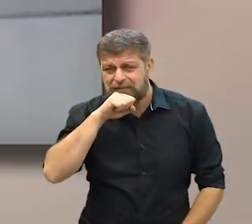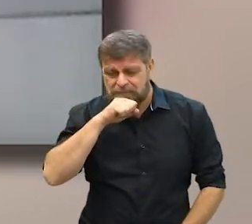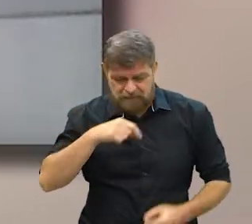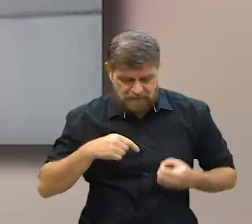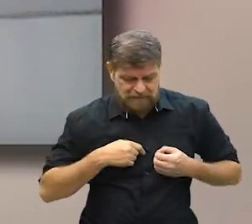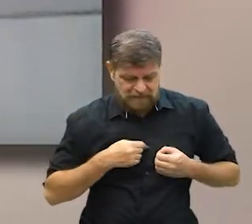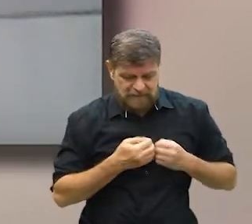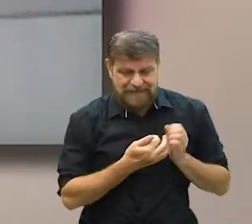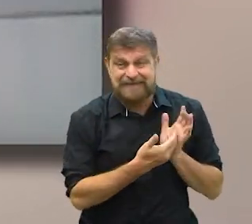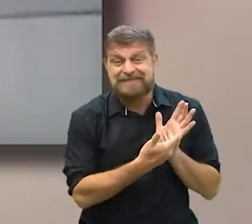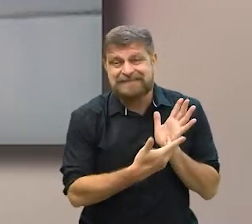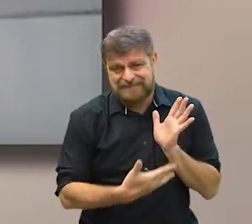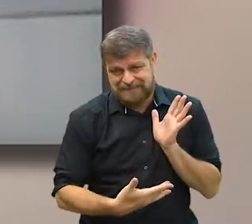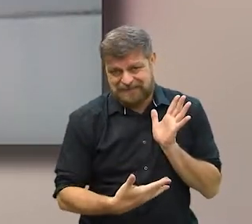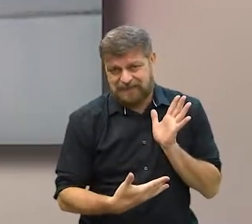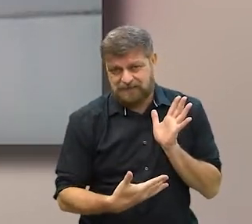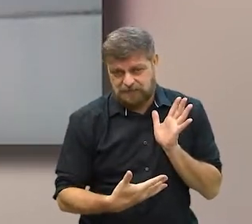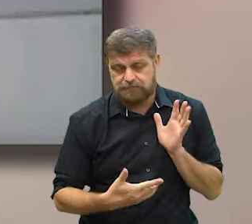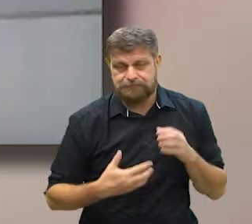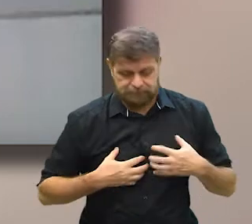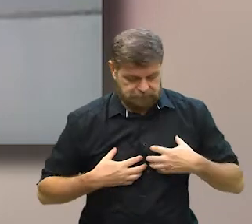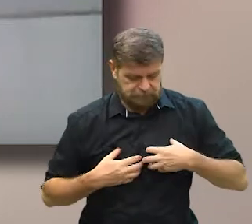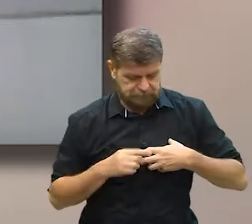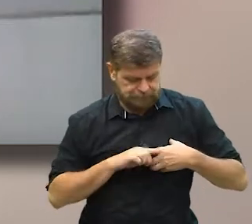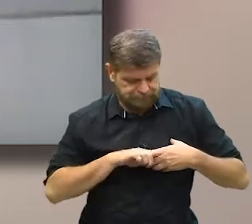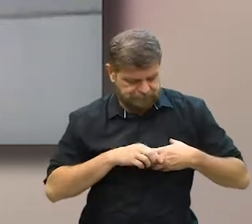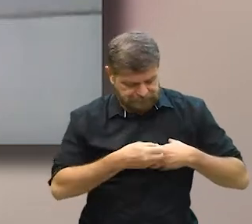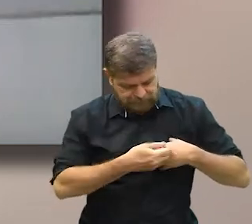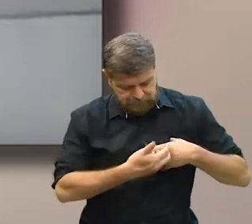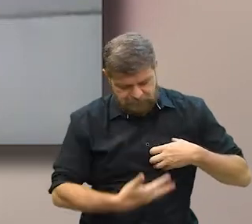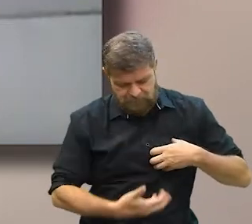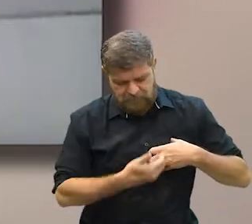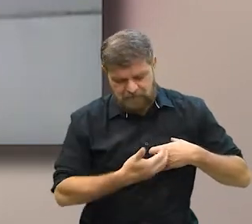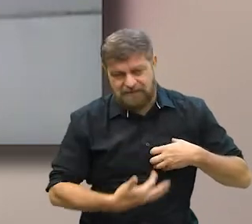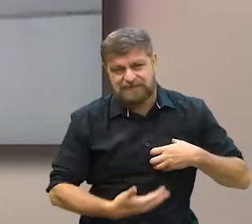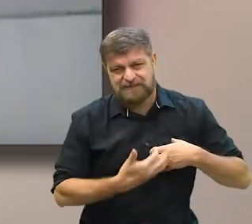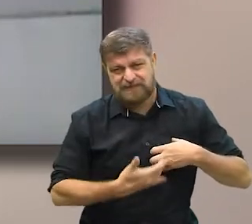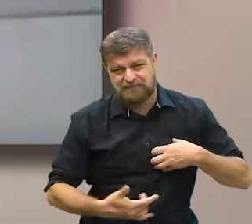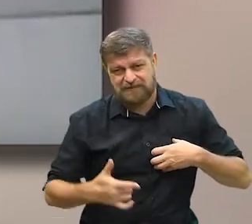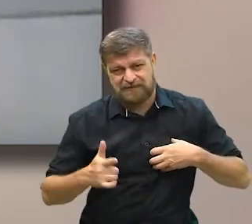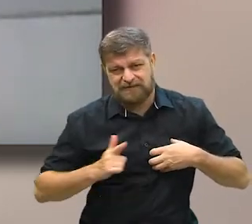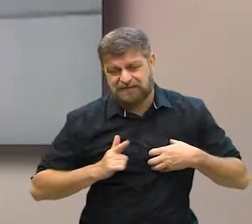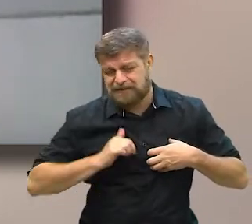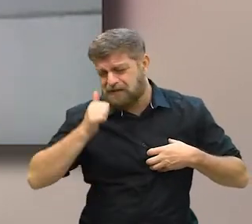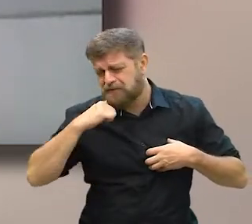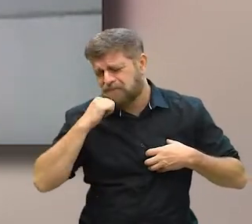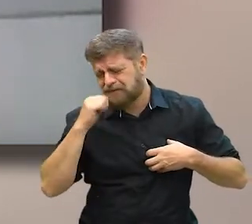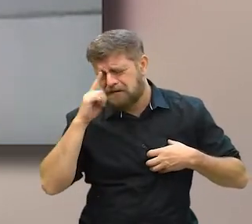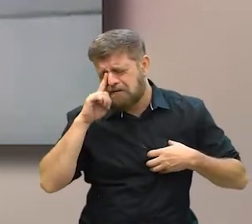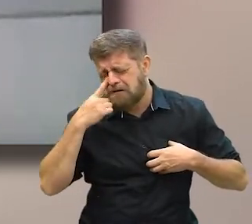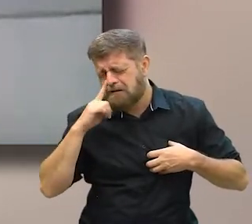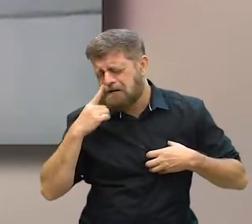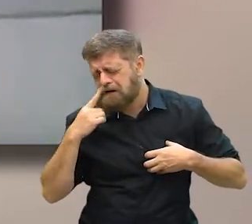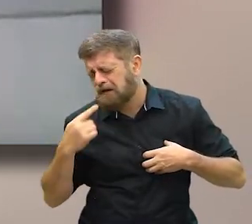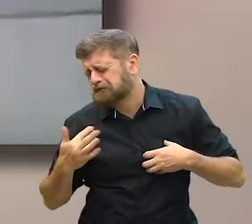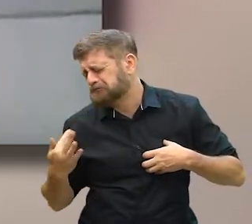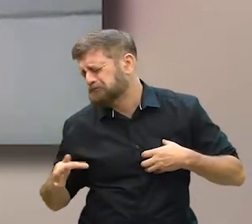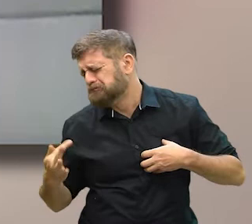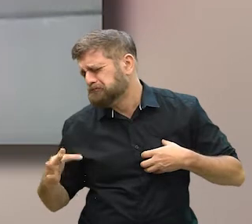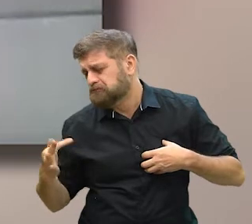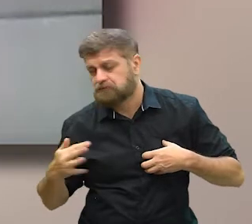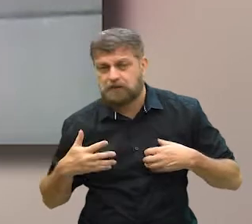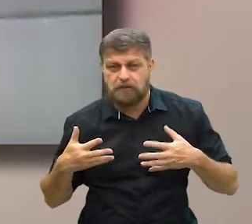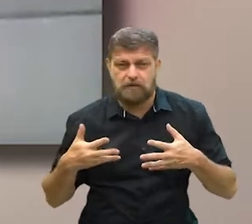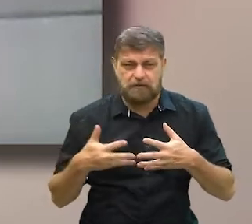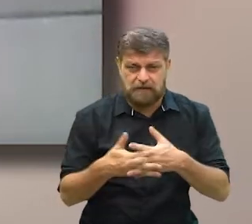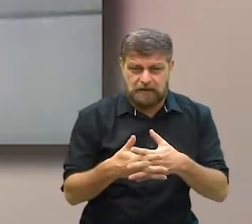feia mesmo, né? Tem mãe que chegou aqui com o bico sangrando, os mamilos sangrando, com muita dor para amamentar.